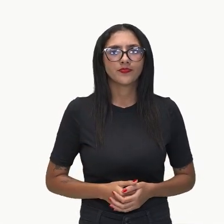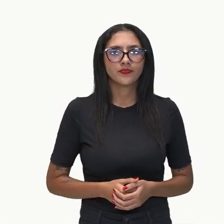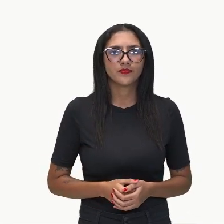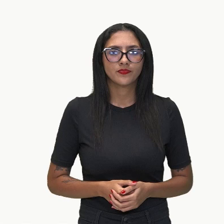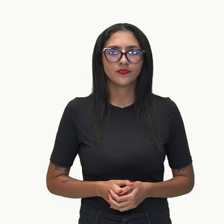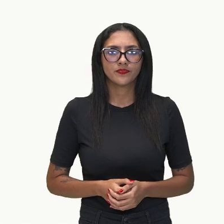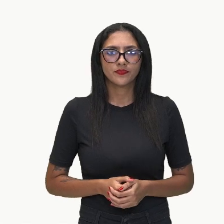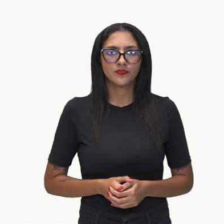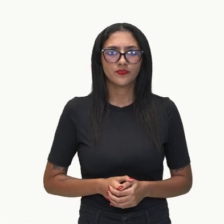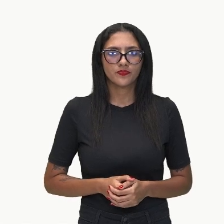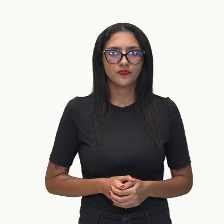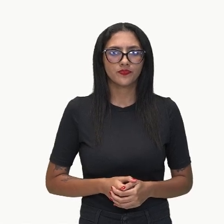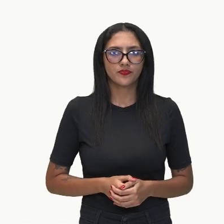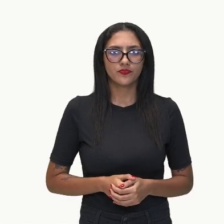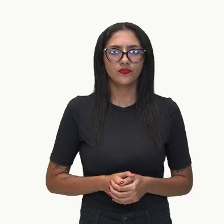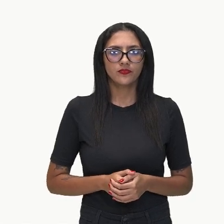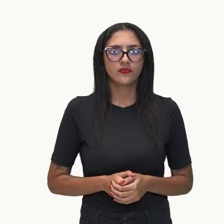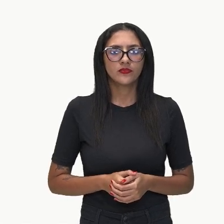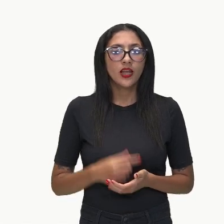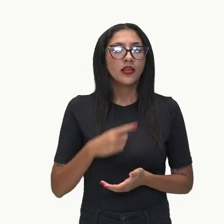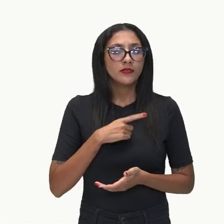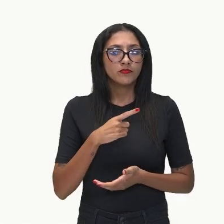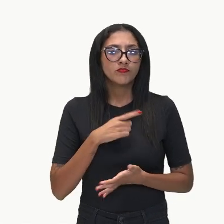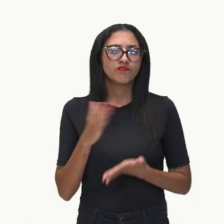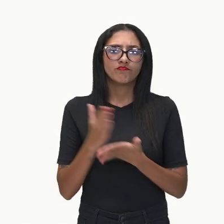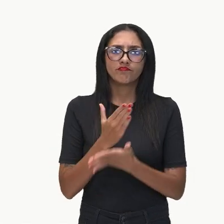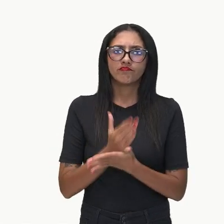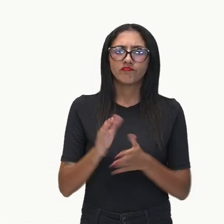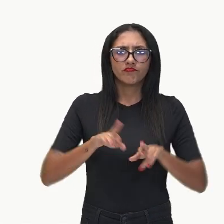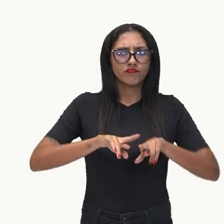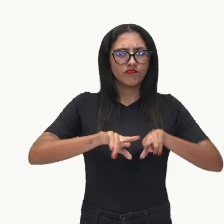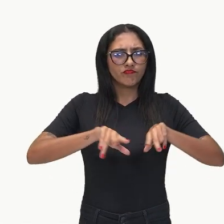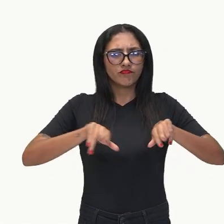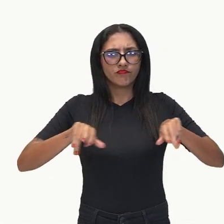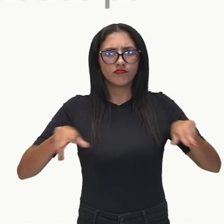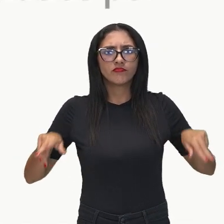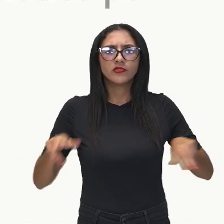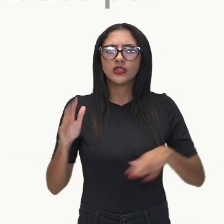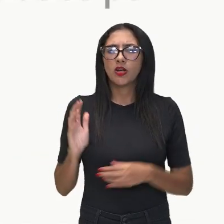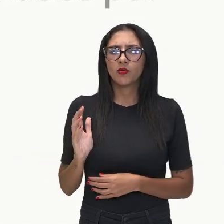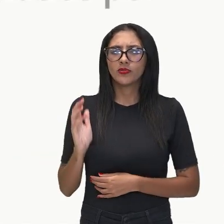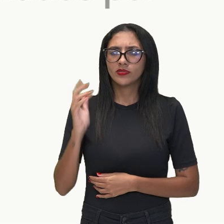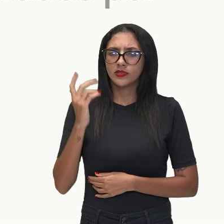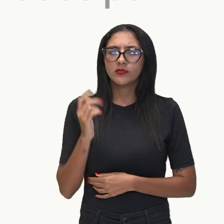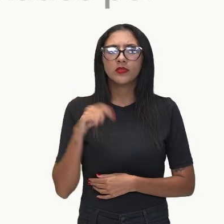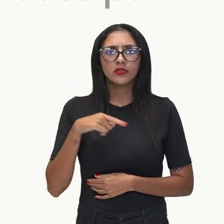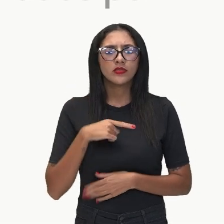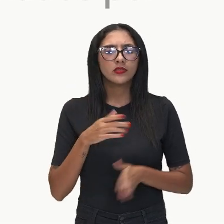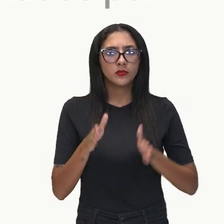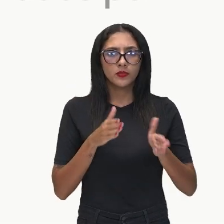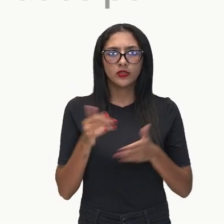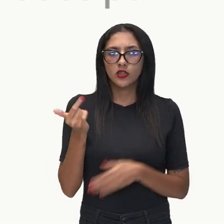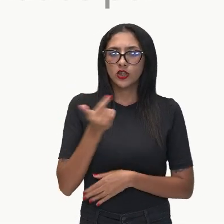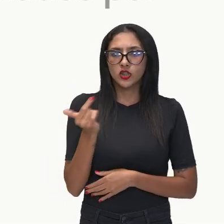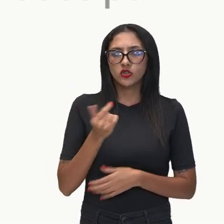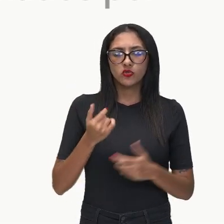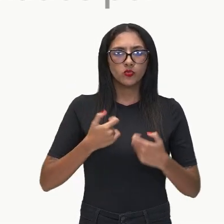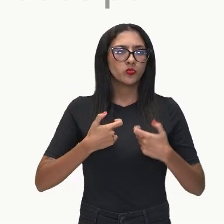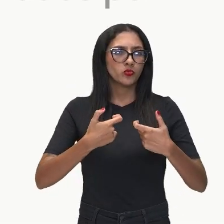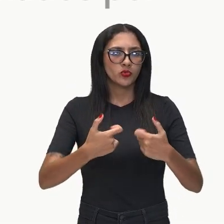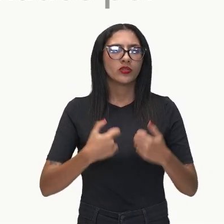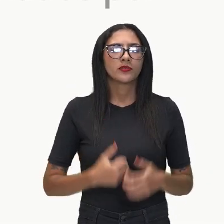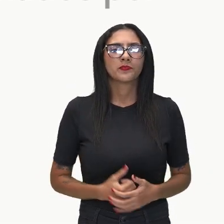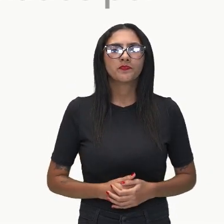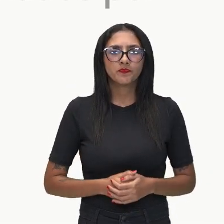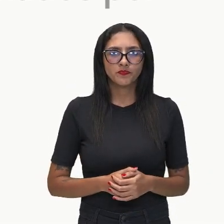gente, nós tivemos diferentes eventos e diferentes fases dessa que foi a Segunda Guerra Mundial.